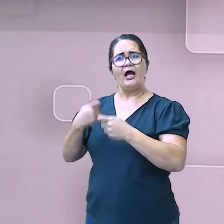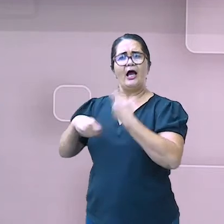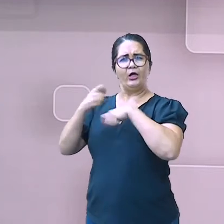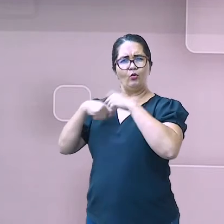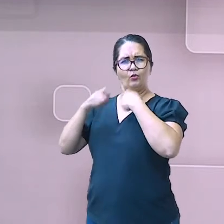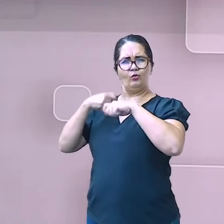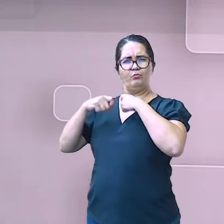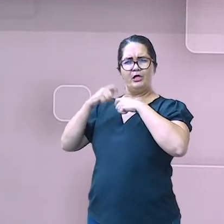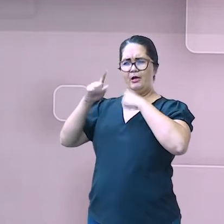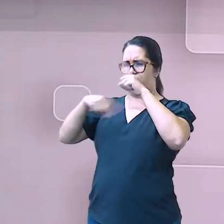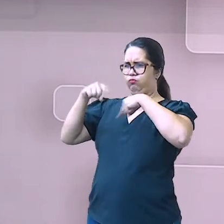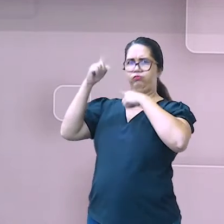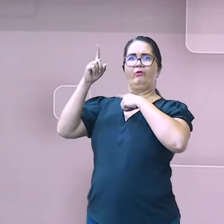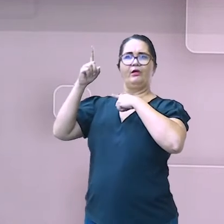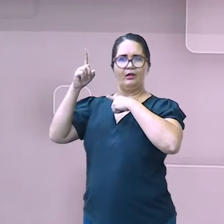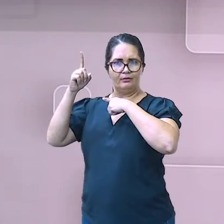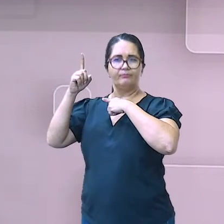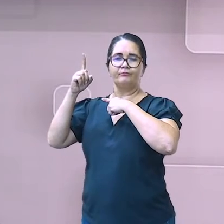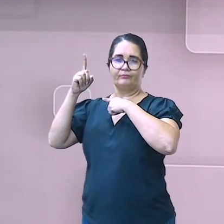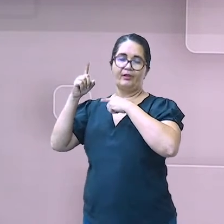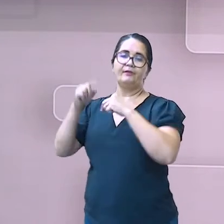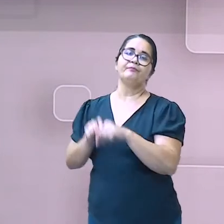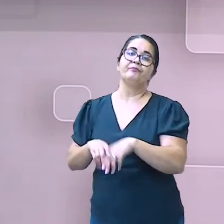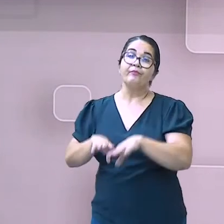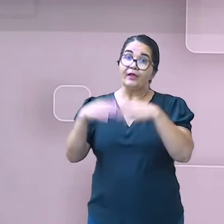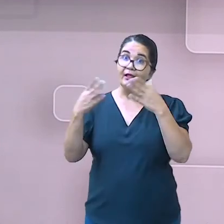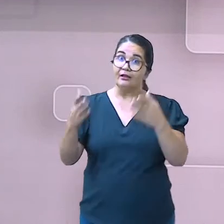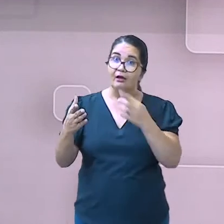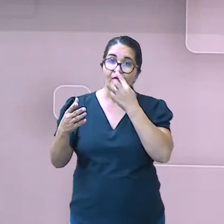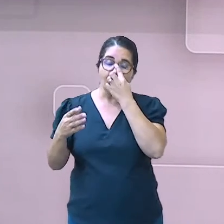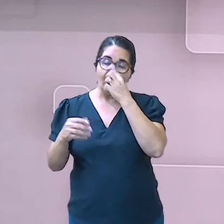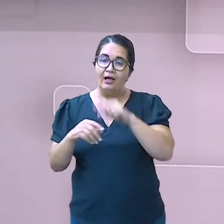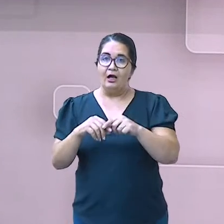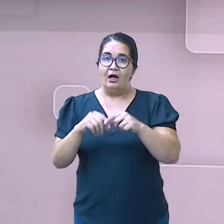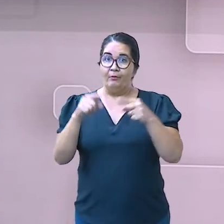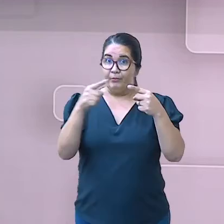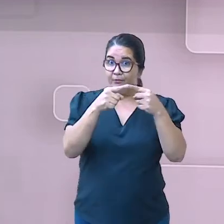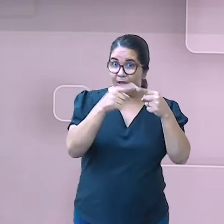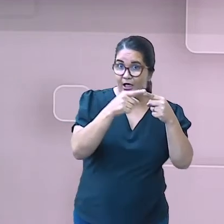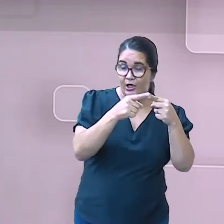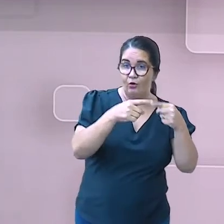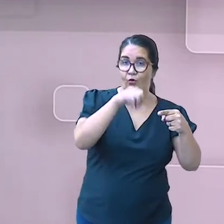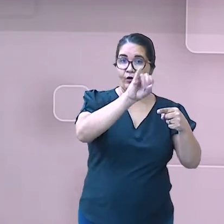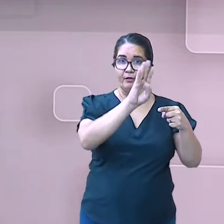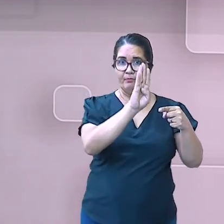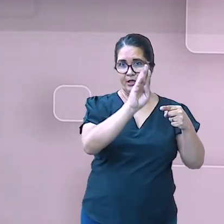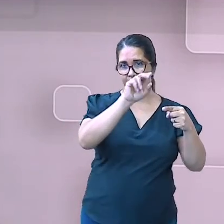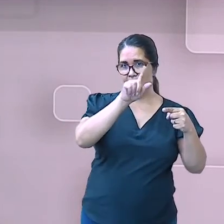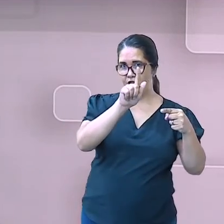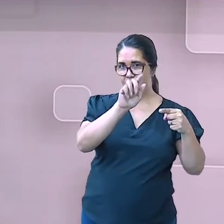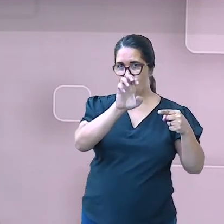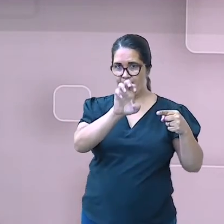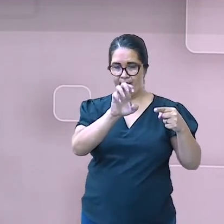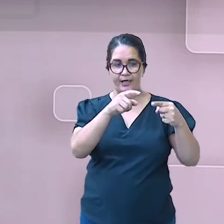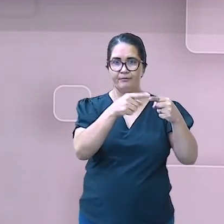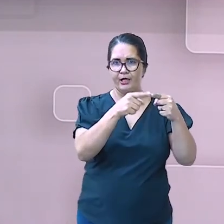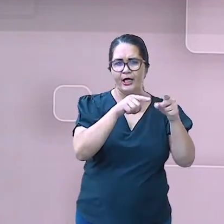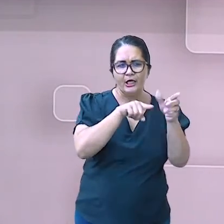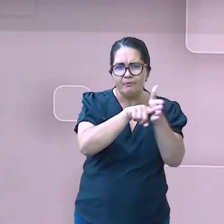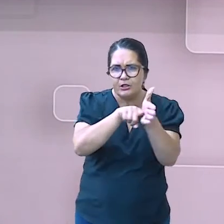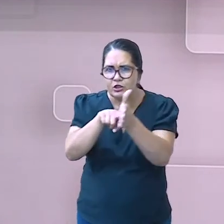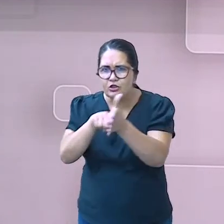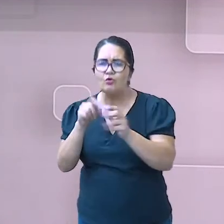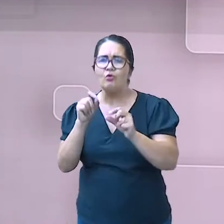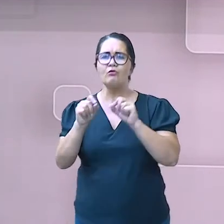os critérios que o IBGE usou? Primeiro, ele usou os critérios naturais, que une